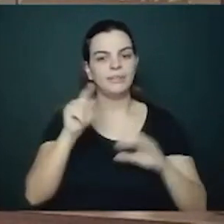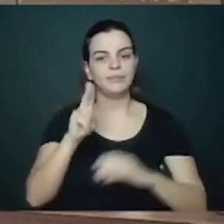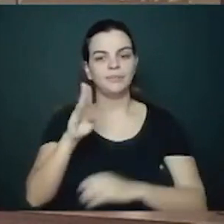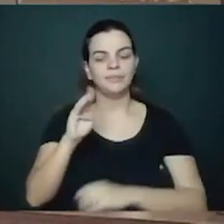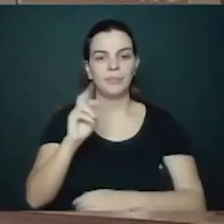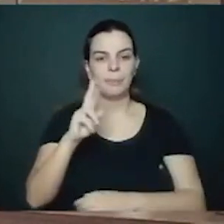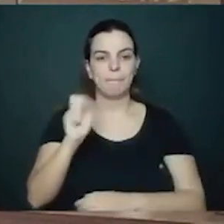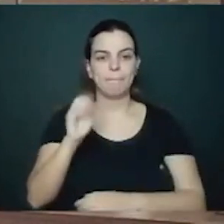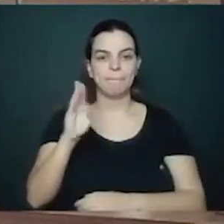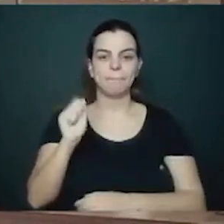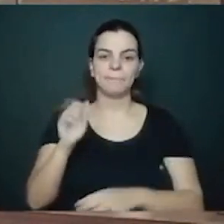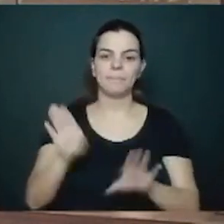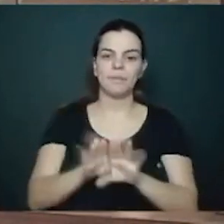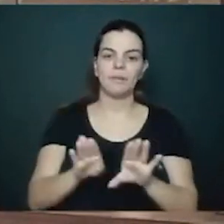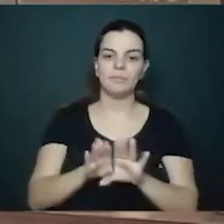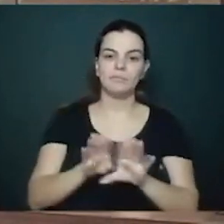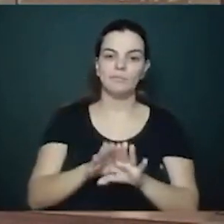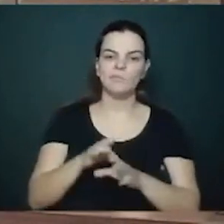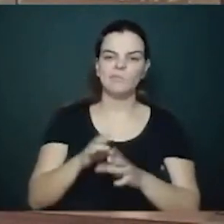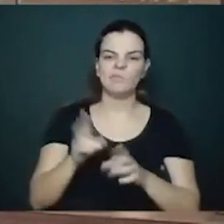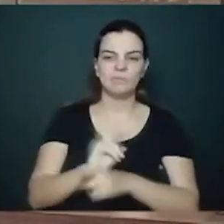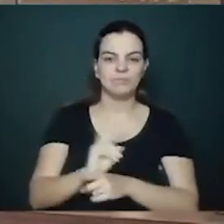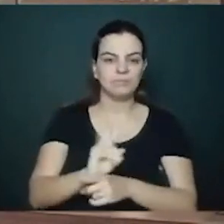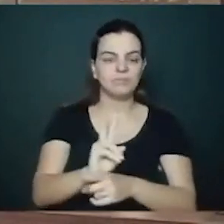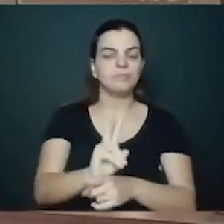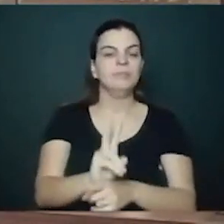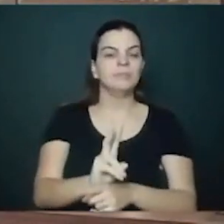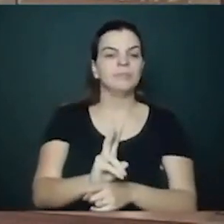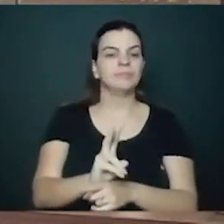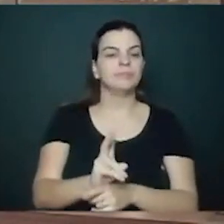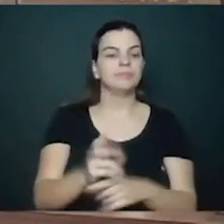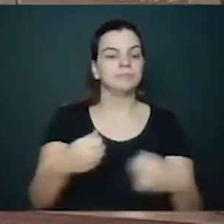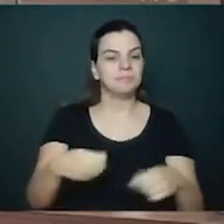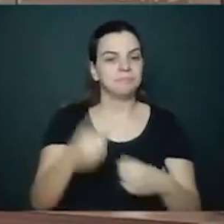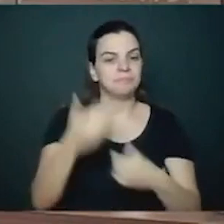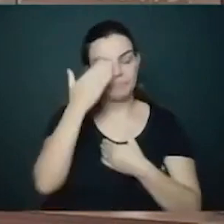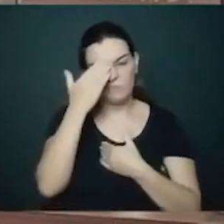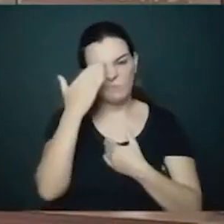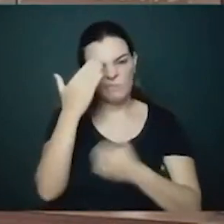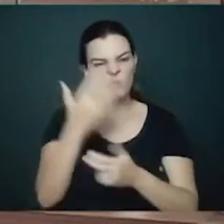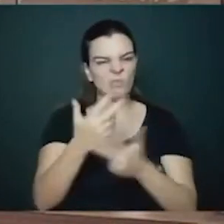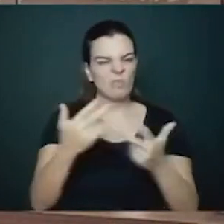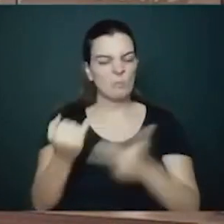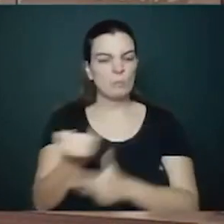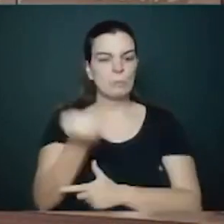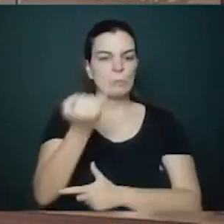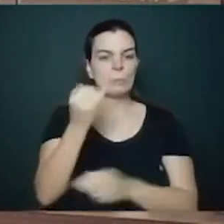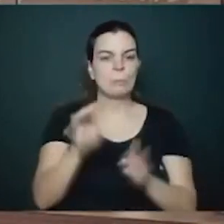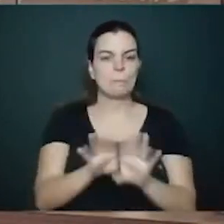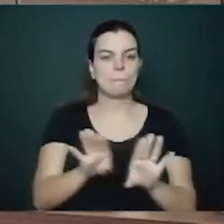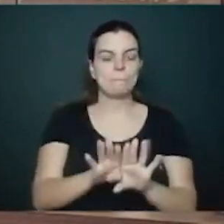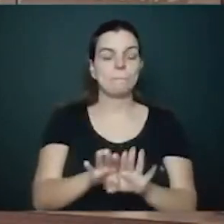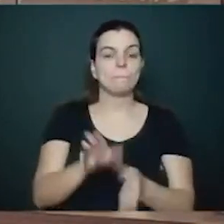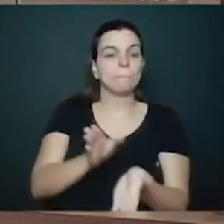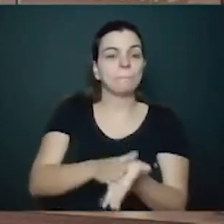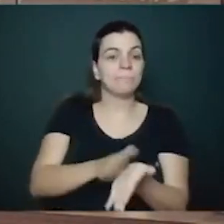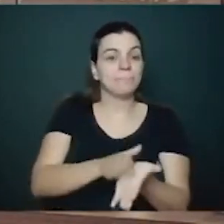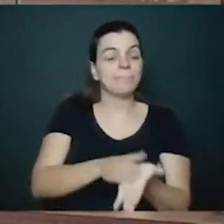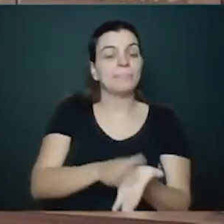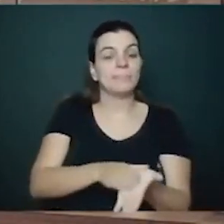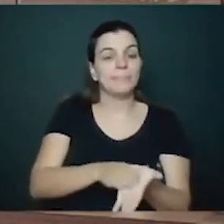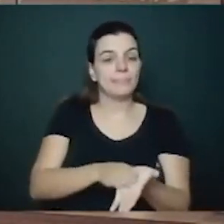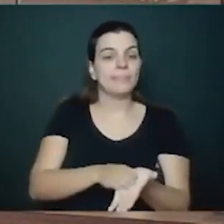a prefeitura. Então, a gente tem que agradecer quando sai algo importante também, mas também sempre está cobrando e levando a